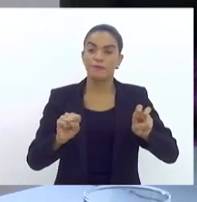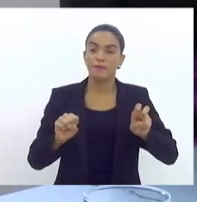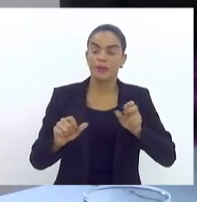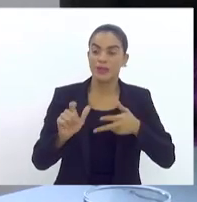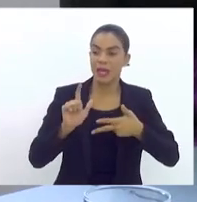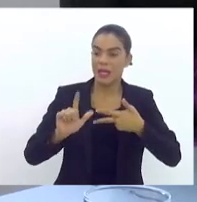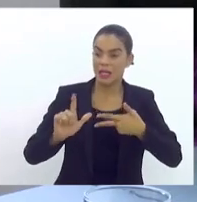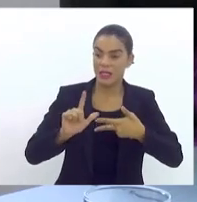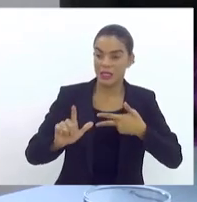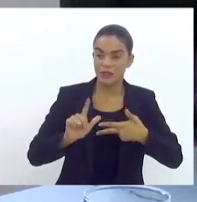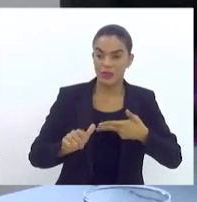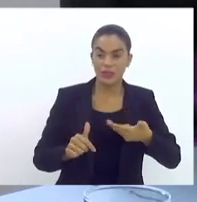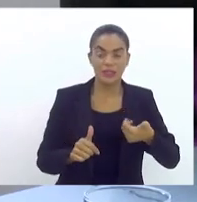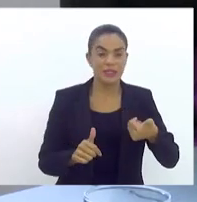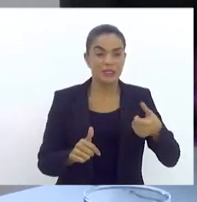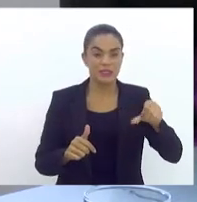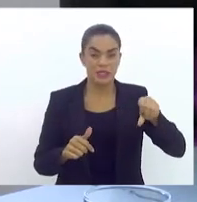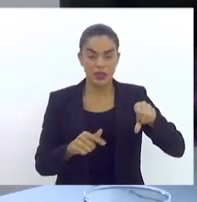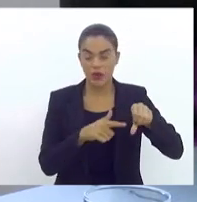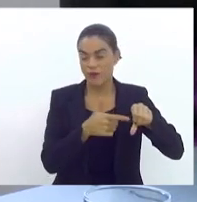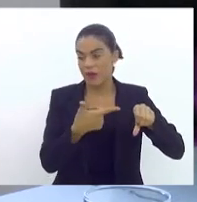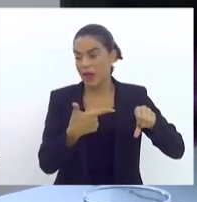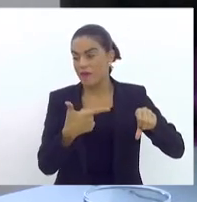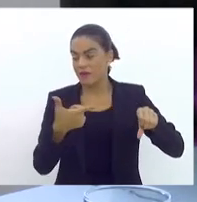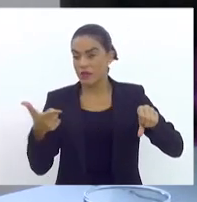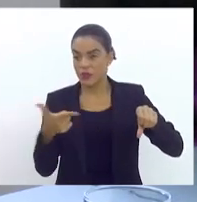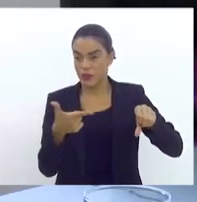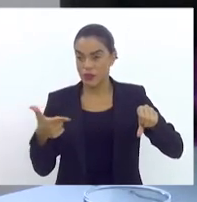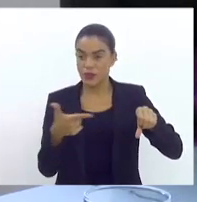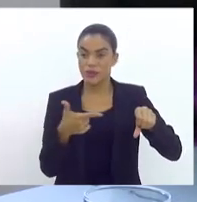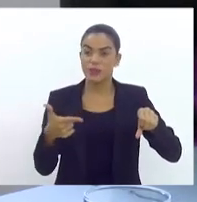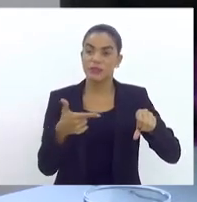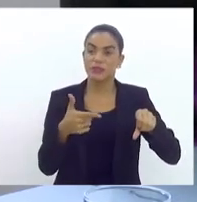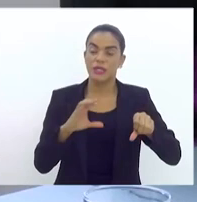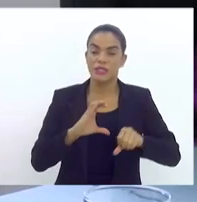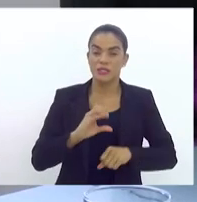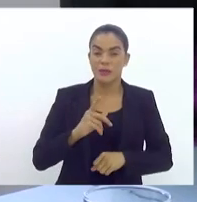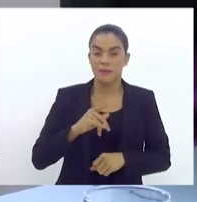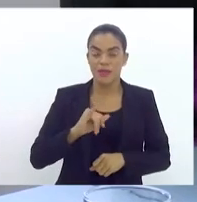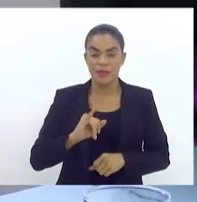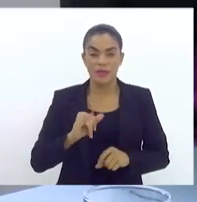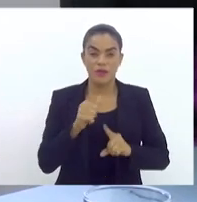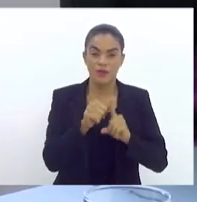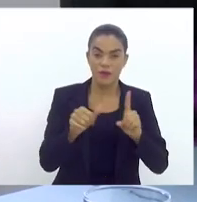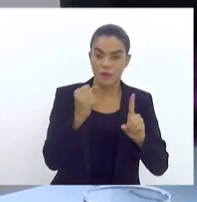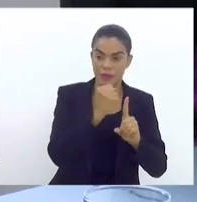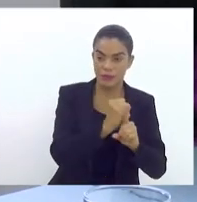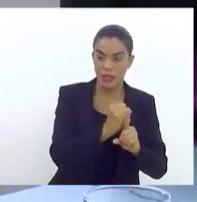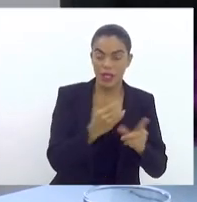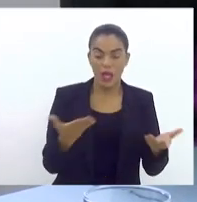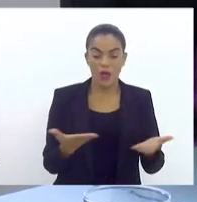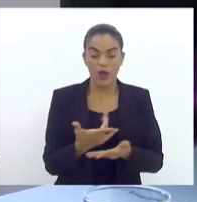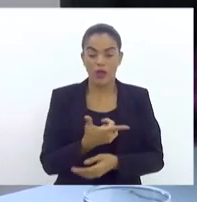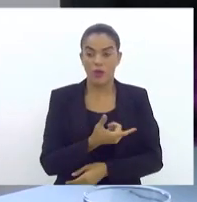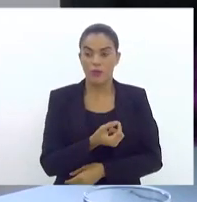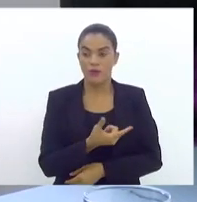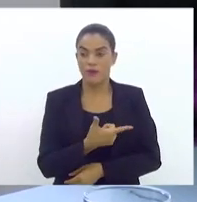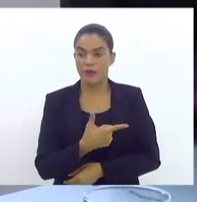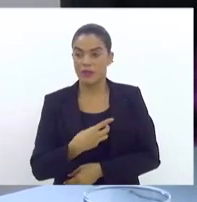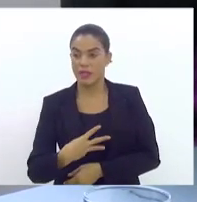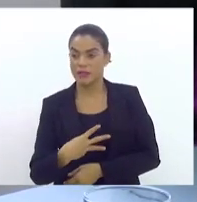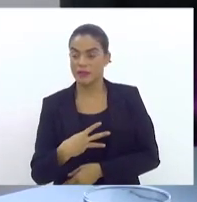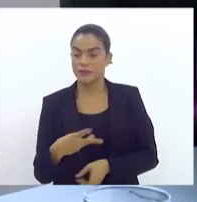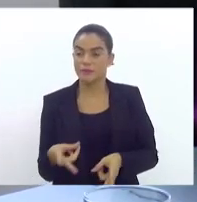legislatura de 19 a 22 a CPI do feminicídio e quando chega em 2023 a gente